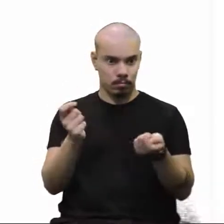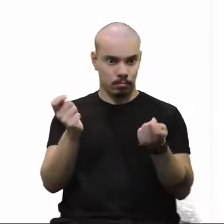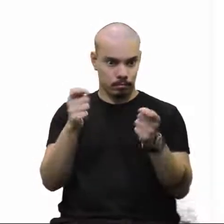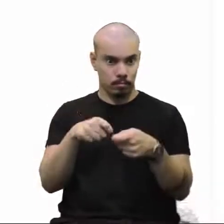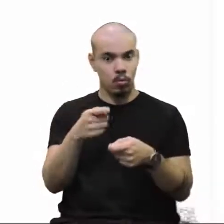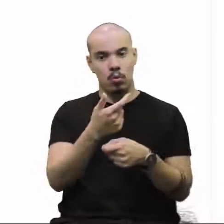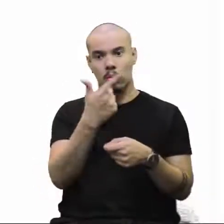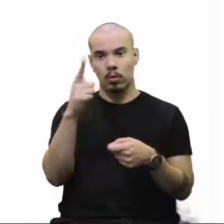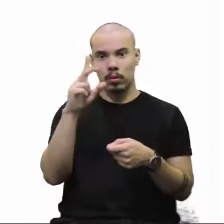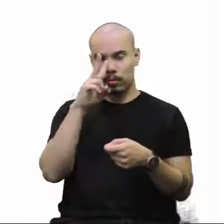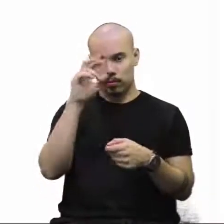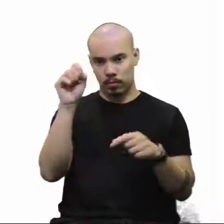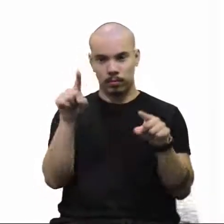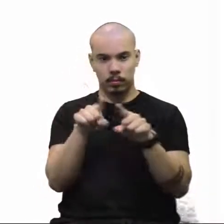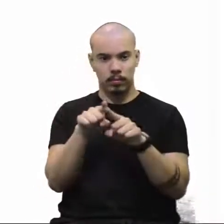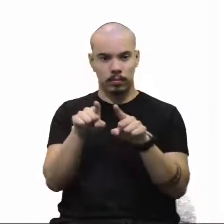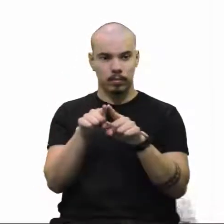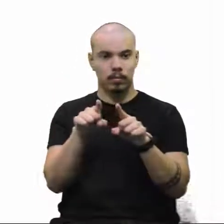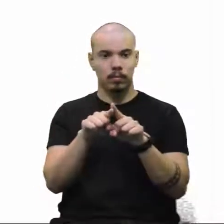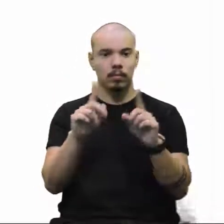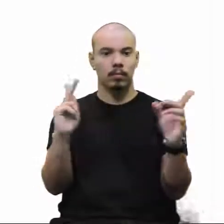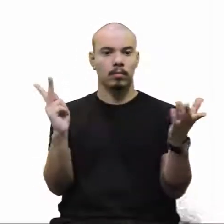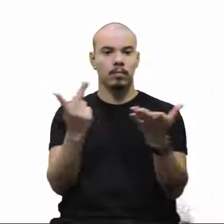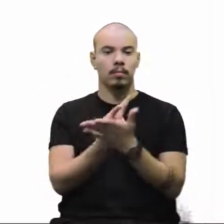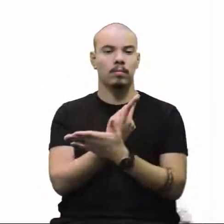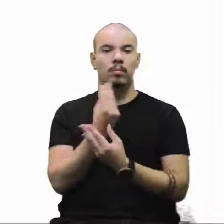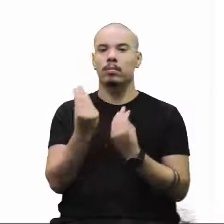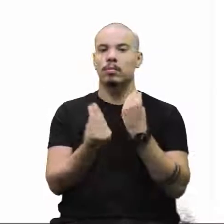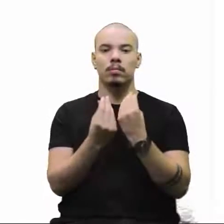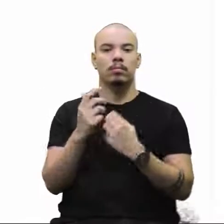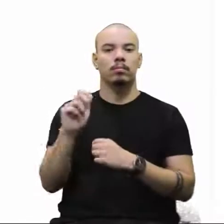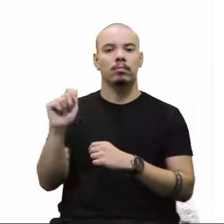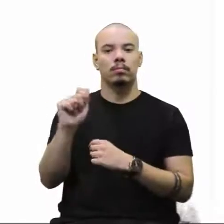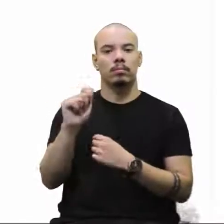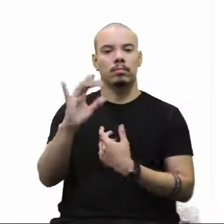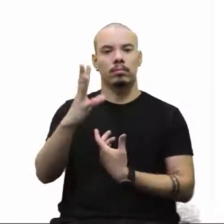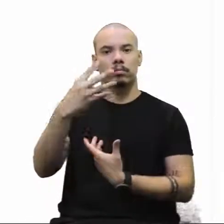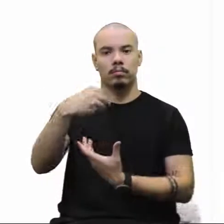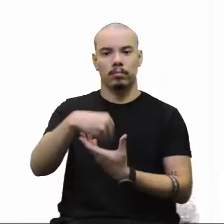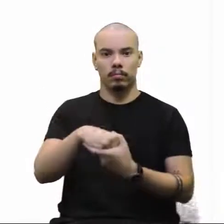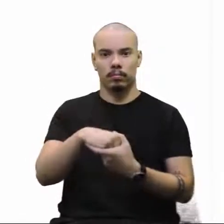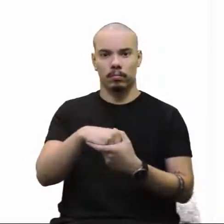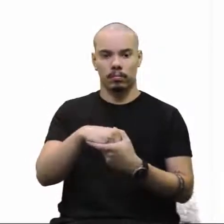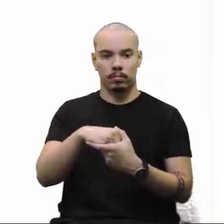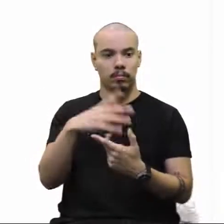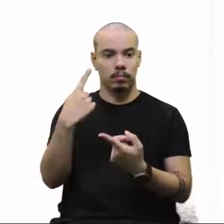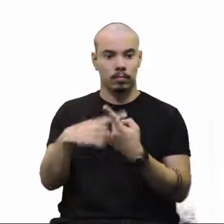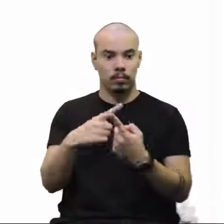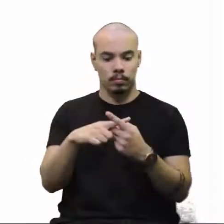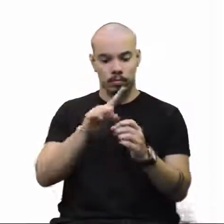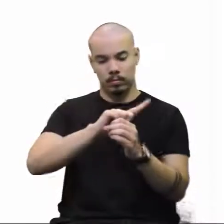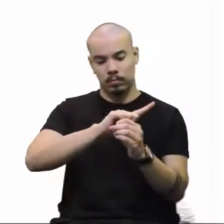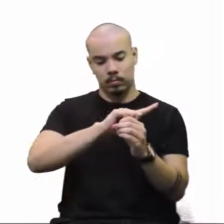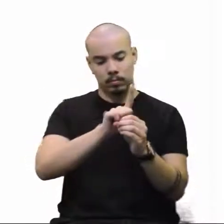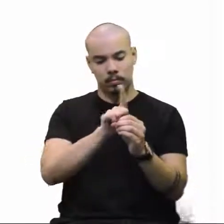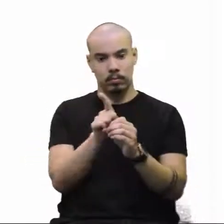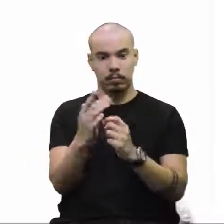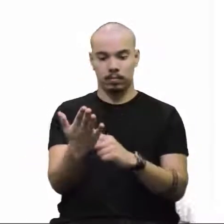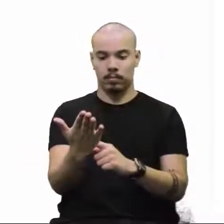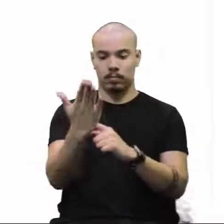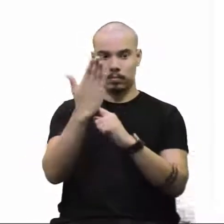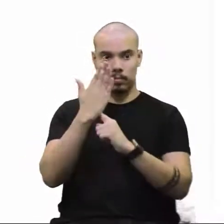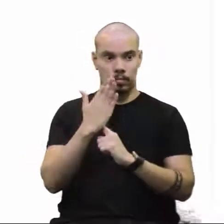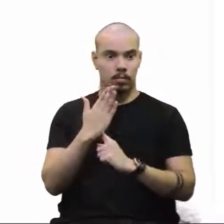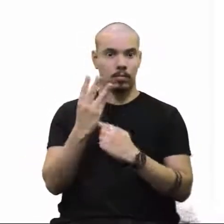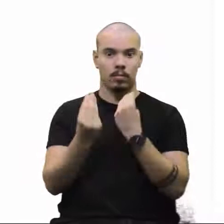força magnética sobre condutores ocorre nos amperímetros analógicos. Nesses aparelhos, o quadro móvel é ligado a um